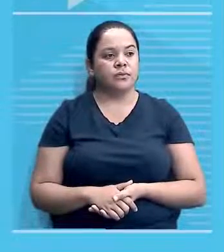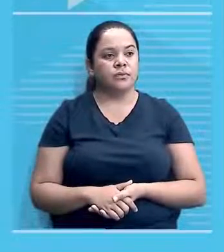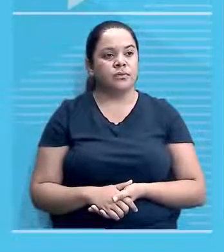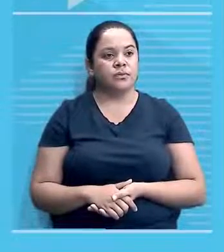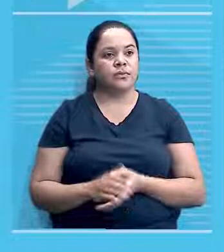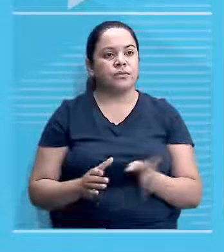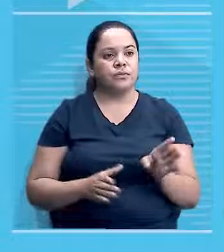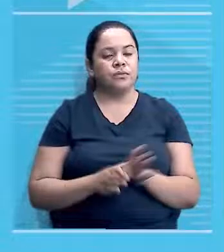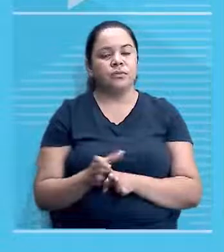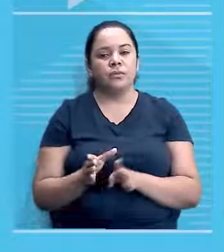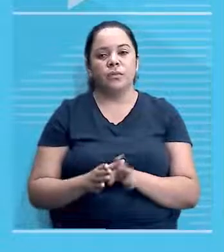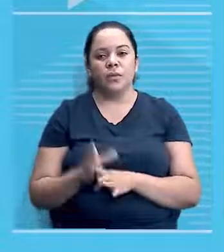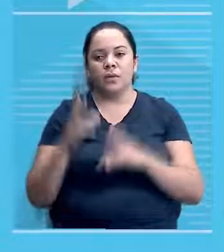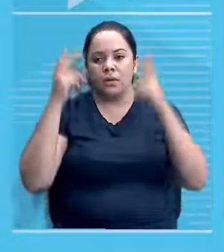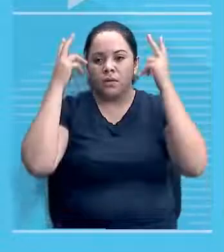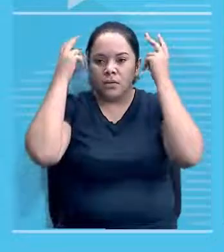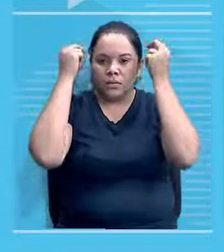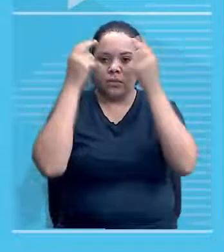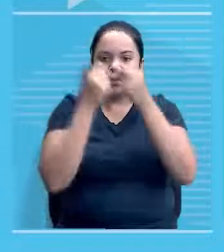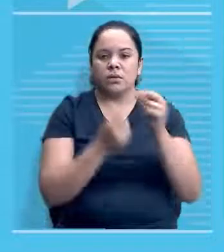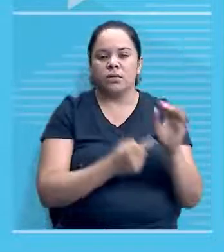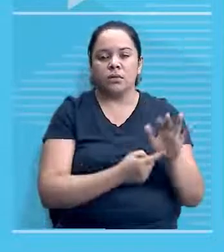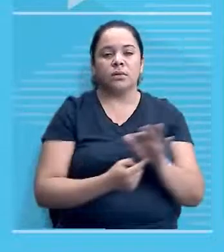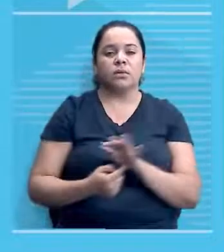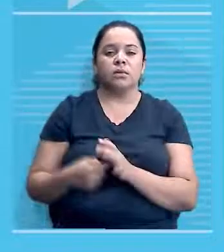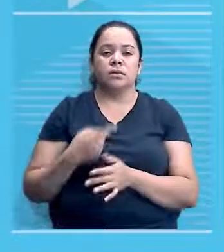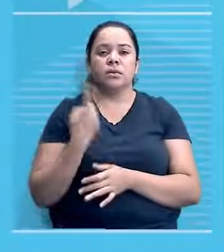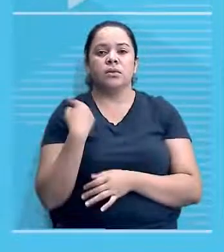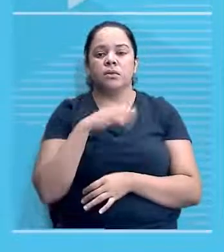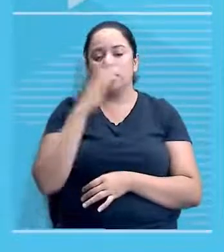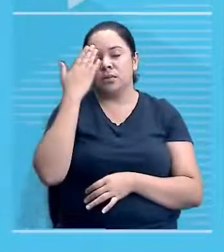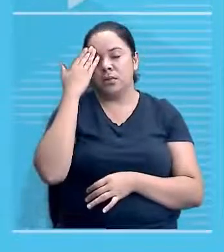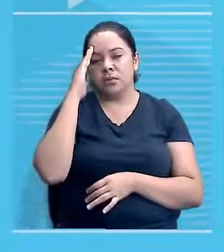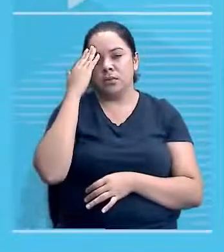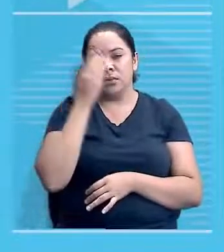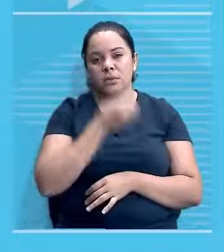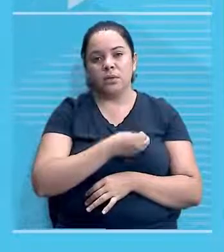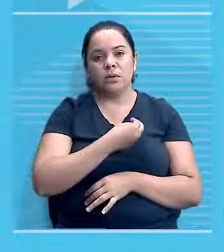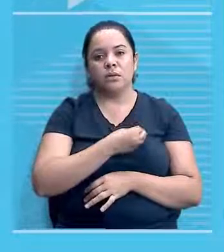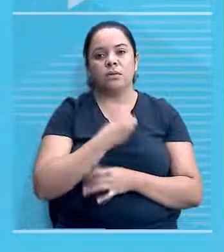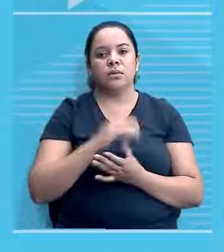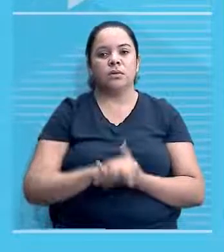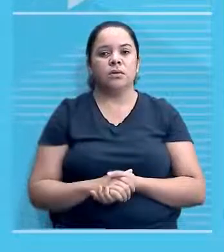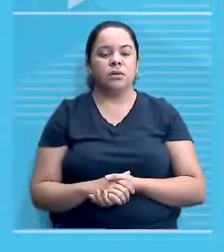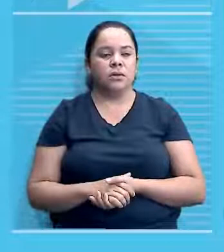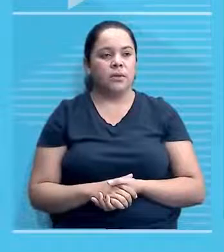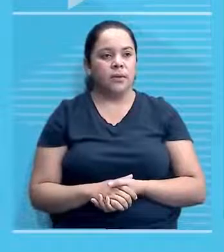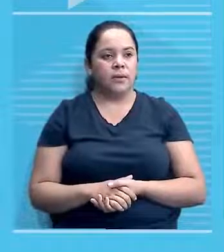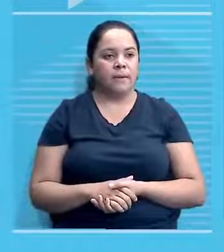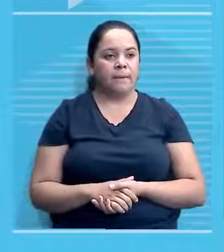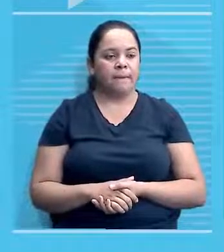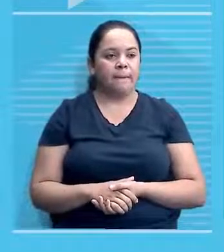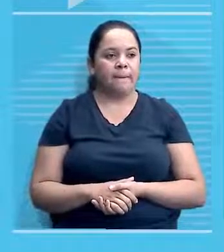de entendimento da vida que nosso senhor chamou muito bem atenção disso